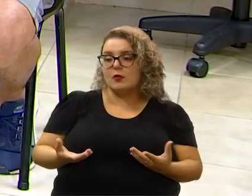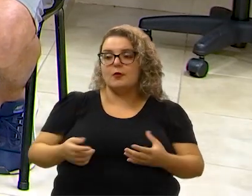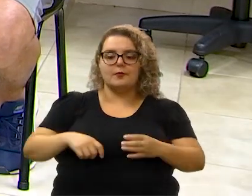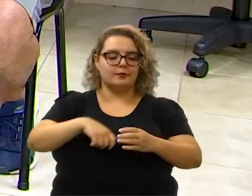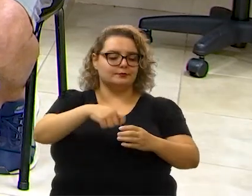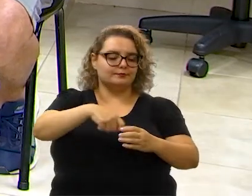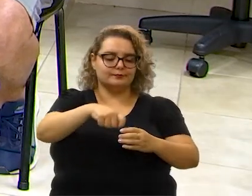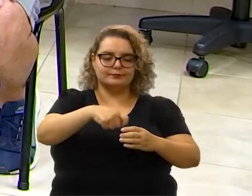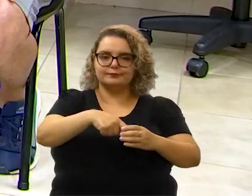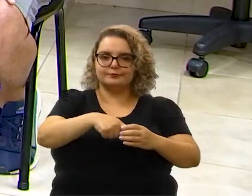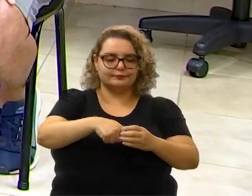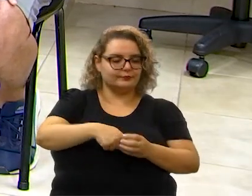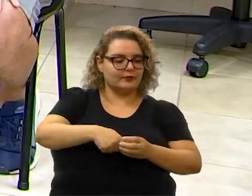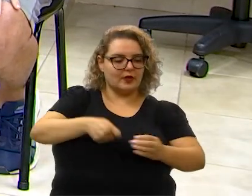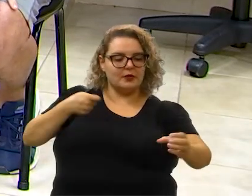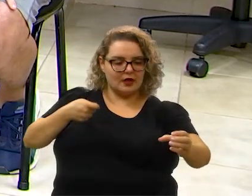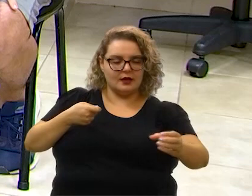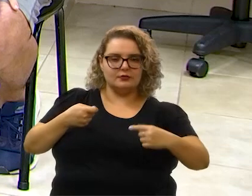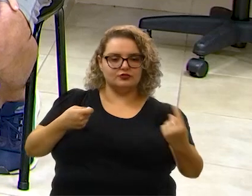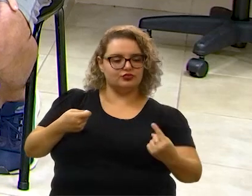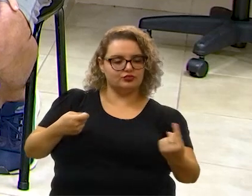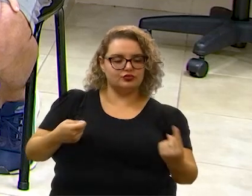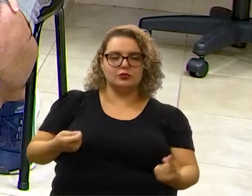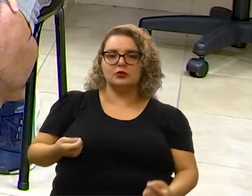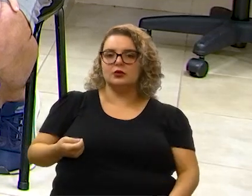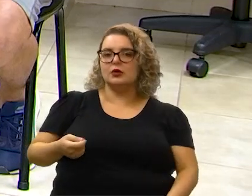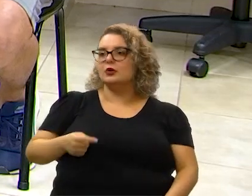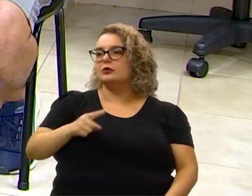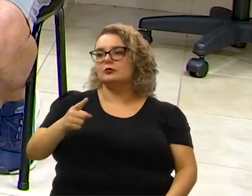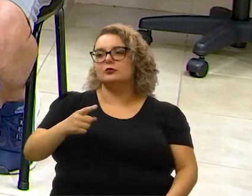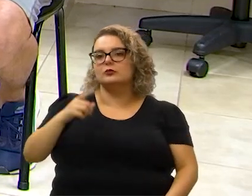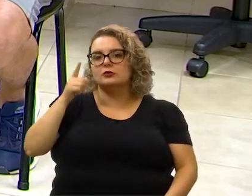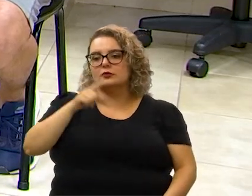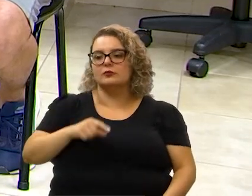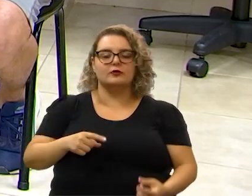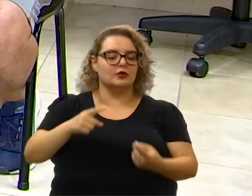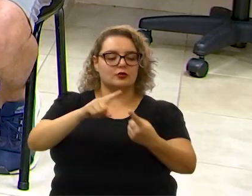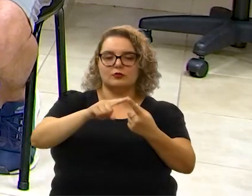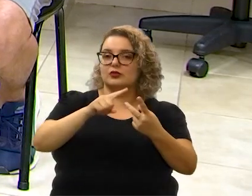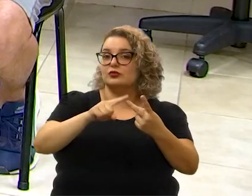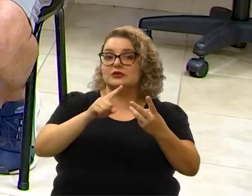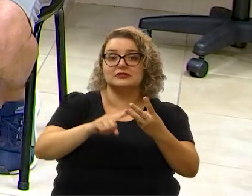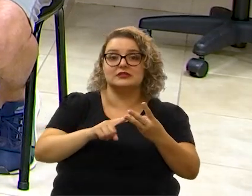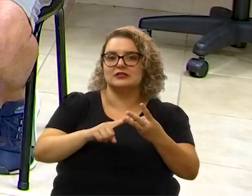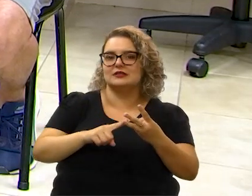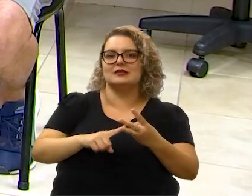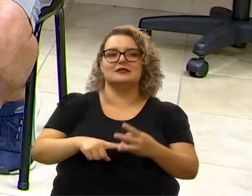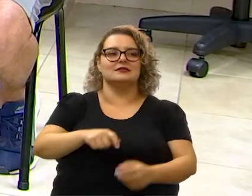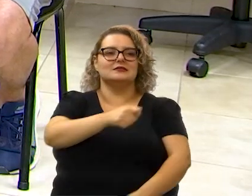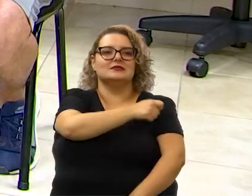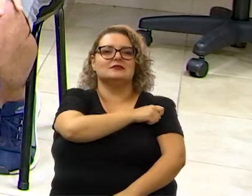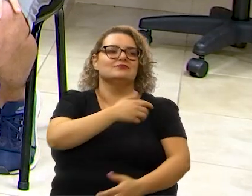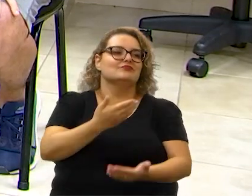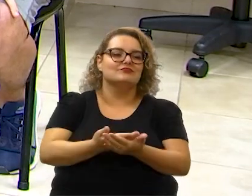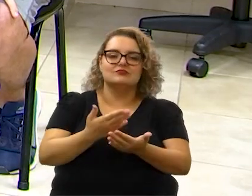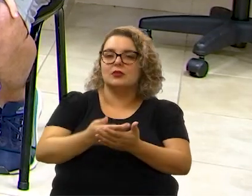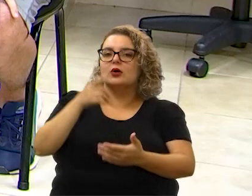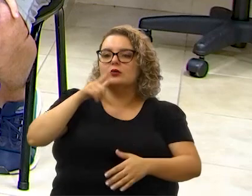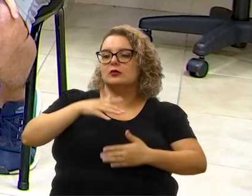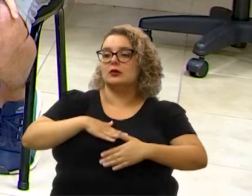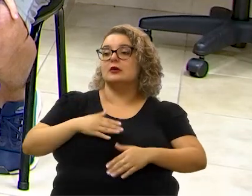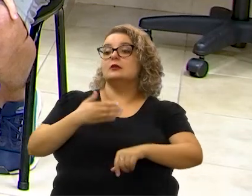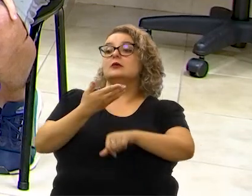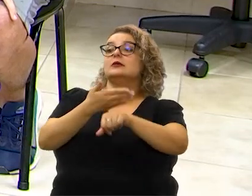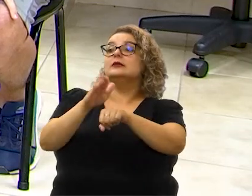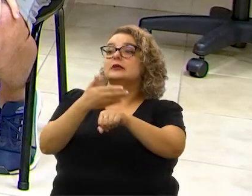madeira não, porque não foi em uma aula, não foi em 2 aulas, não foi em 3 aulas que eles conseguiram se divertir. Eles tiveram que perseverar, eles tiveram